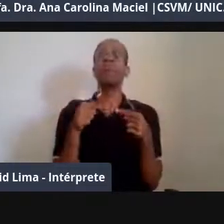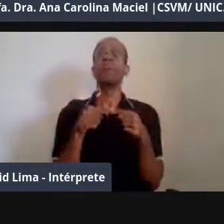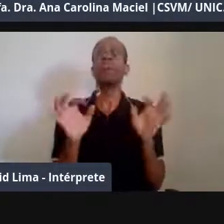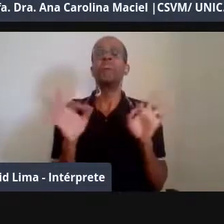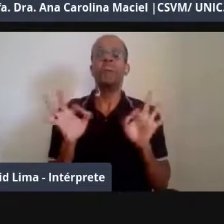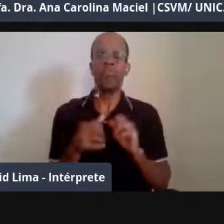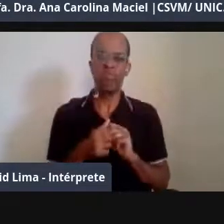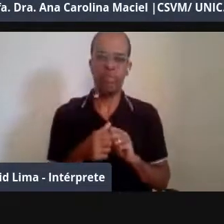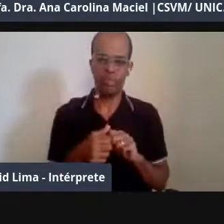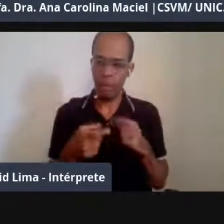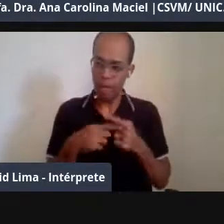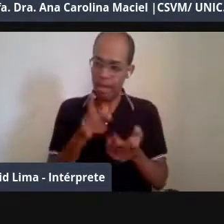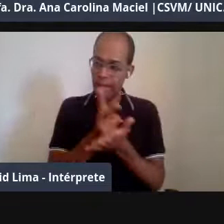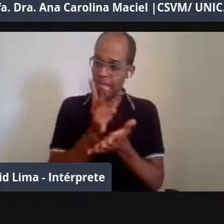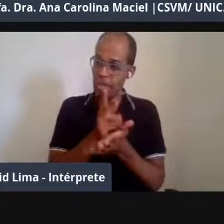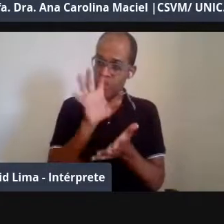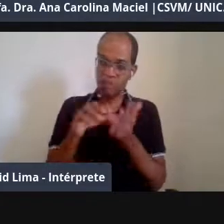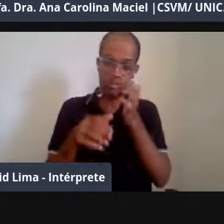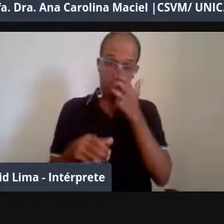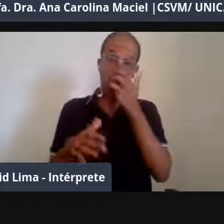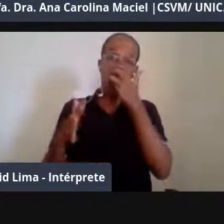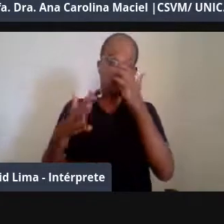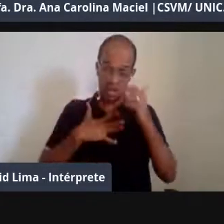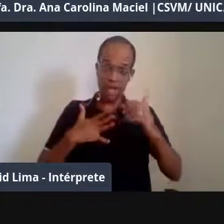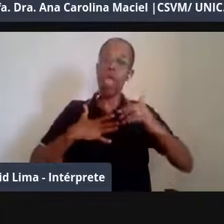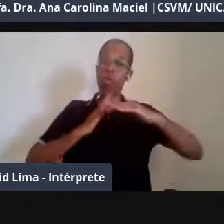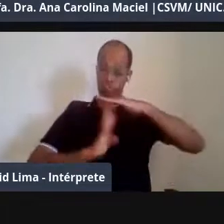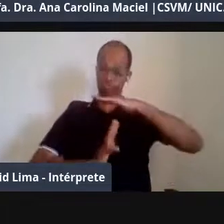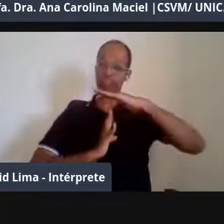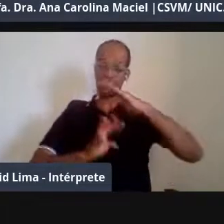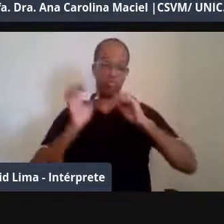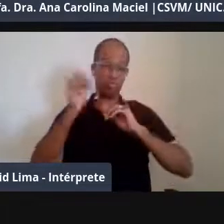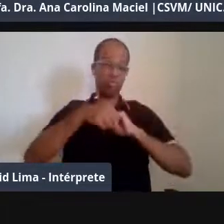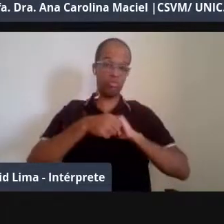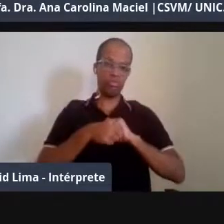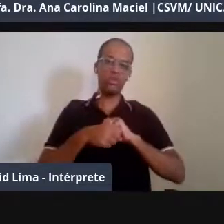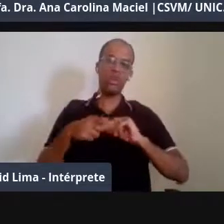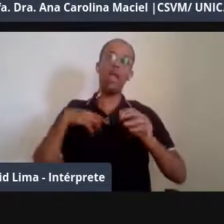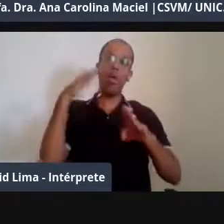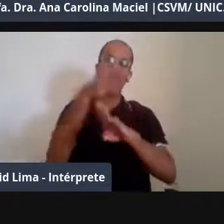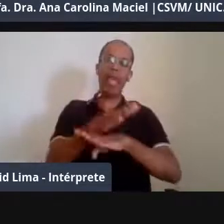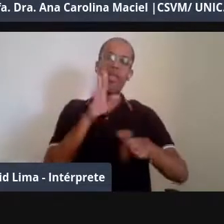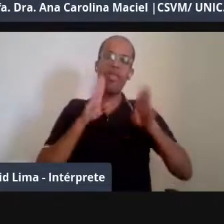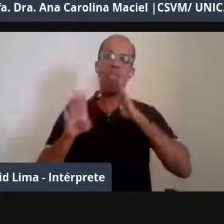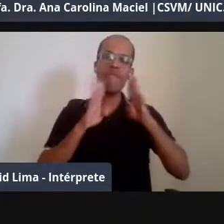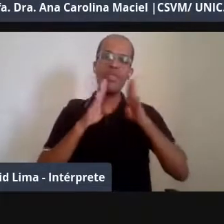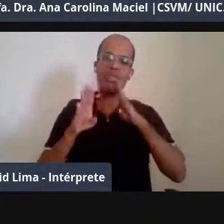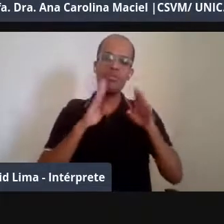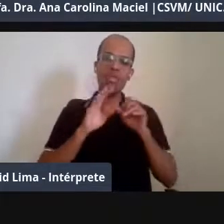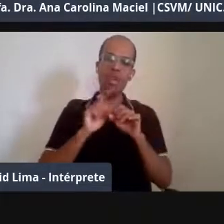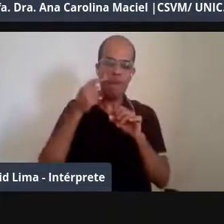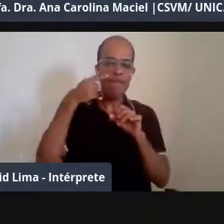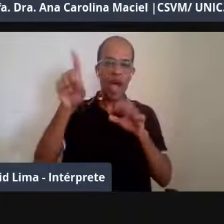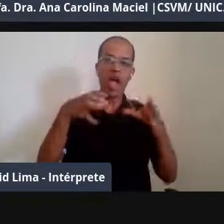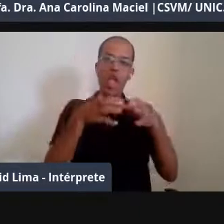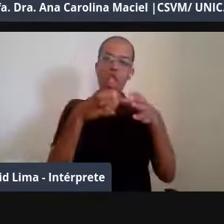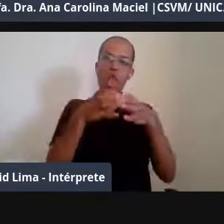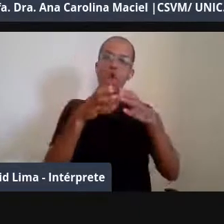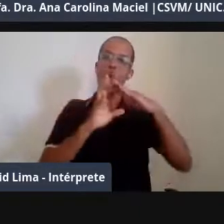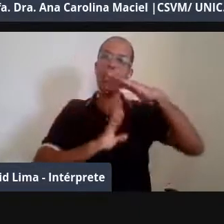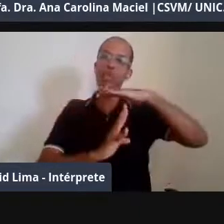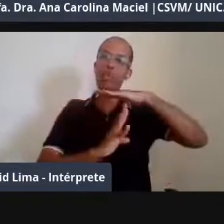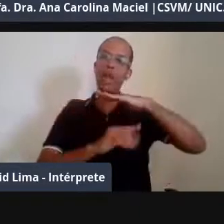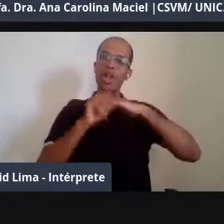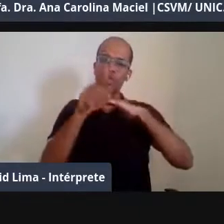sempre insisto, eu como imigrante, eu sempre insisto, entra no Facebook, por exemplo, vai nos grupos de imigrantes e você vai